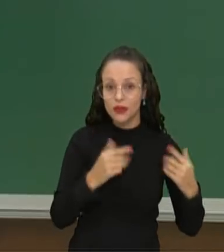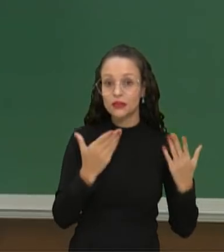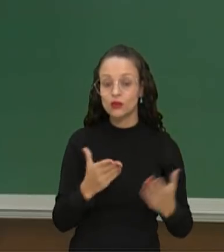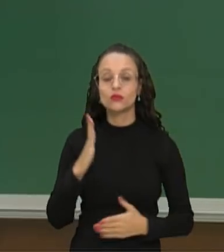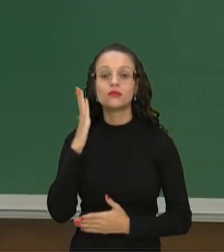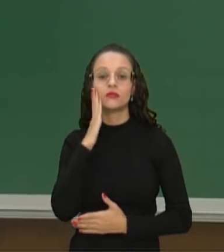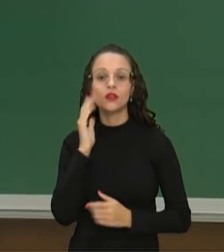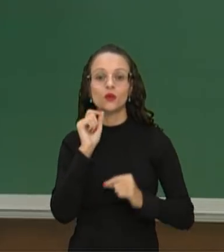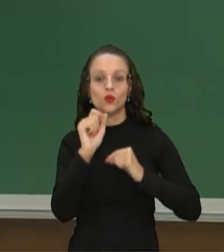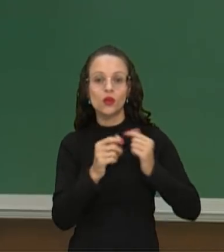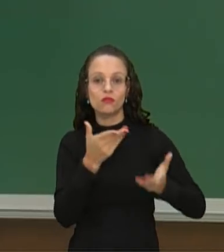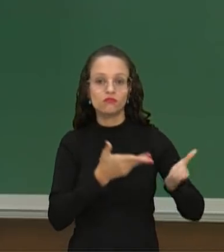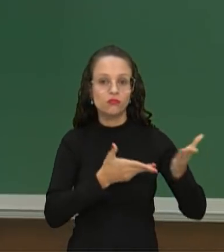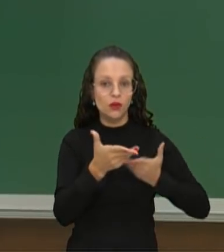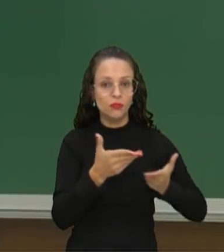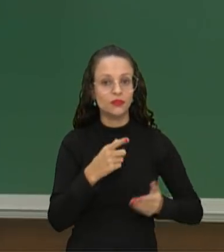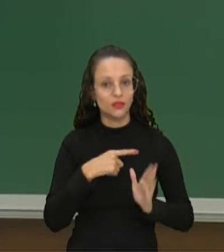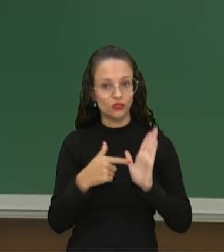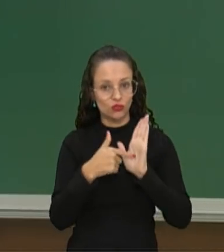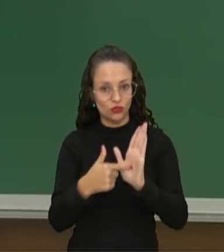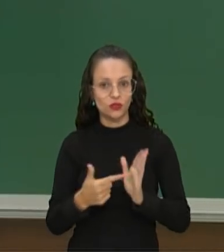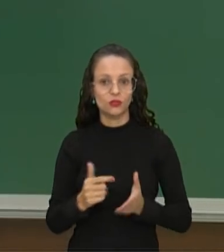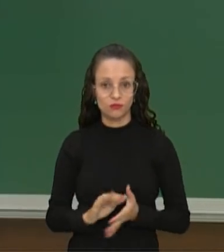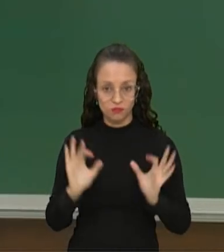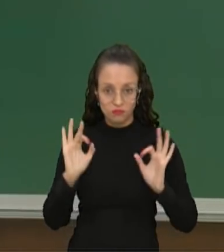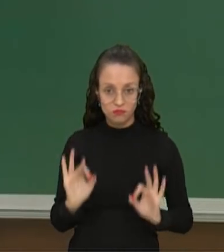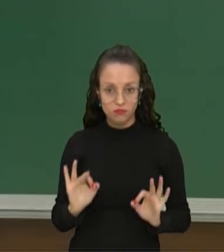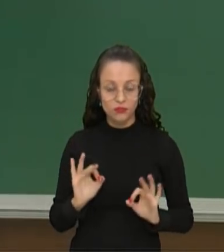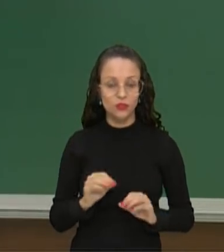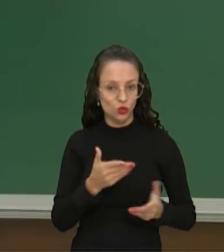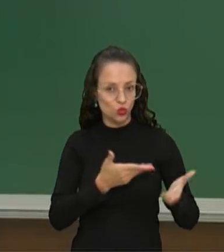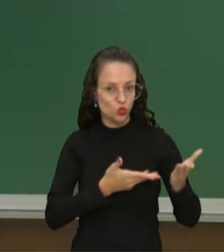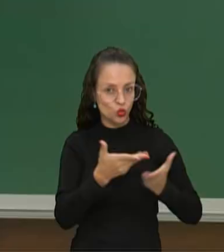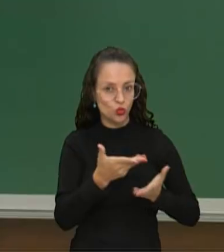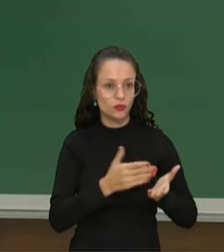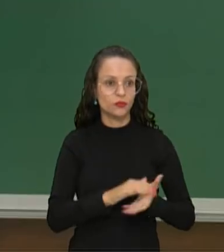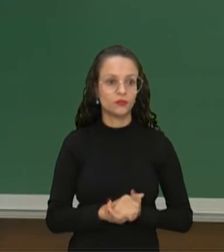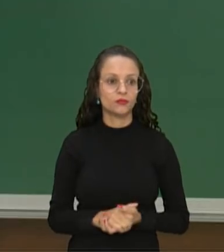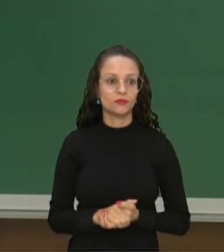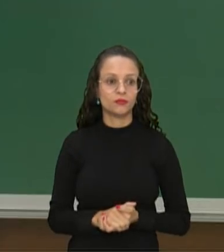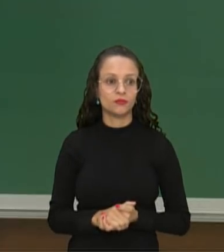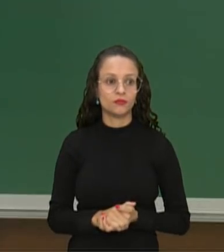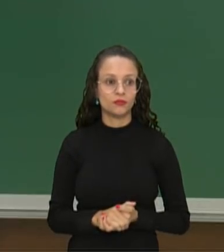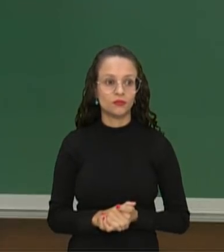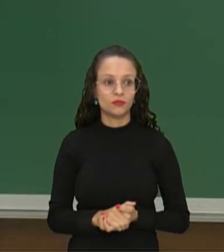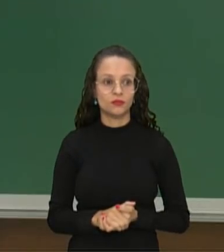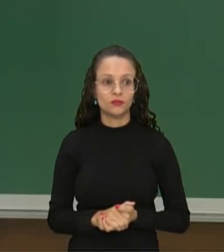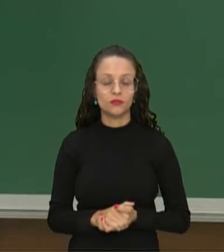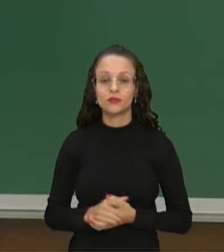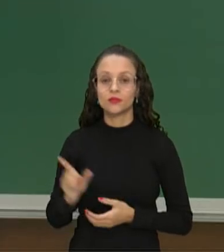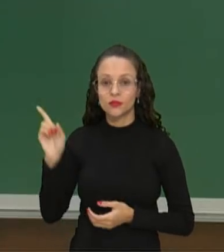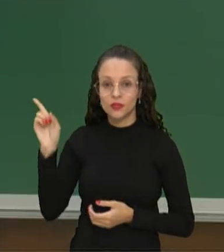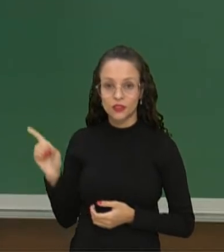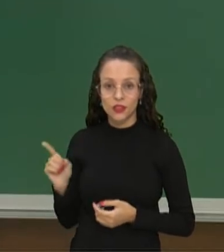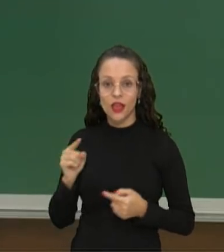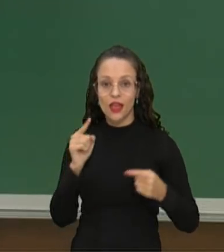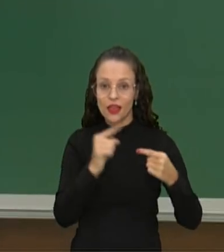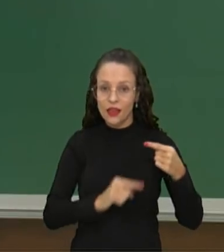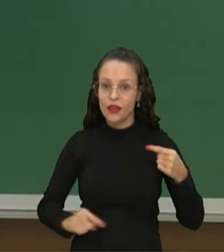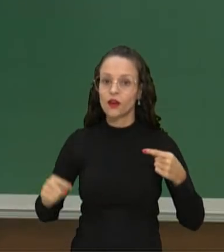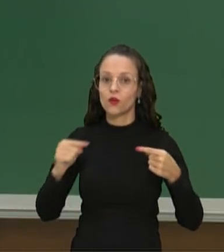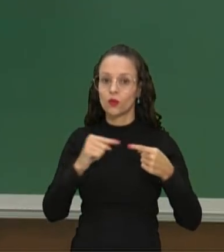eu sei que quem sofreu permuta tem um de cada, certo? Que sofreu a troca ali. Então, esses são os